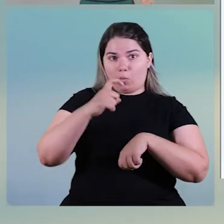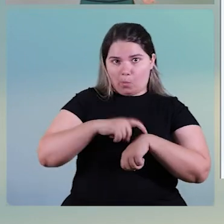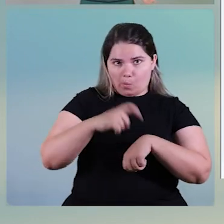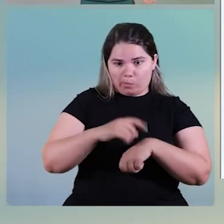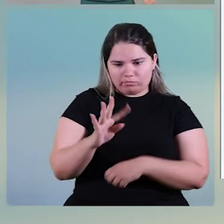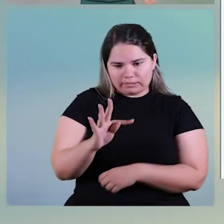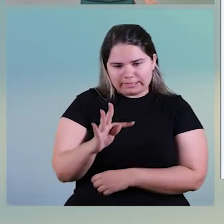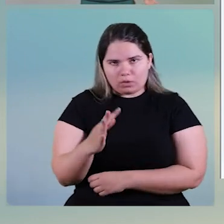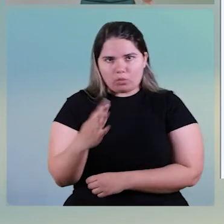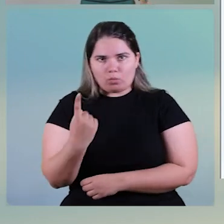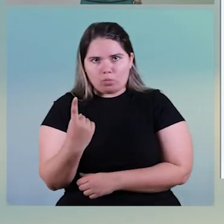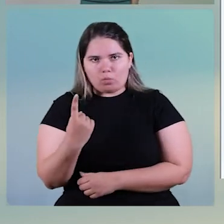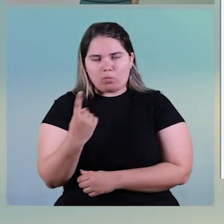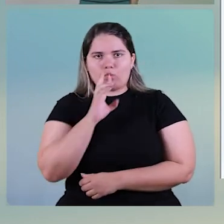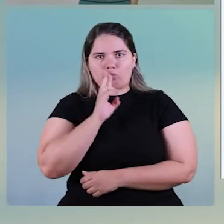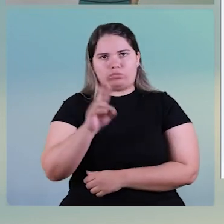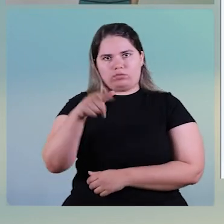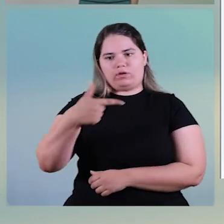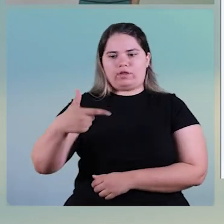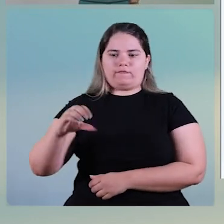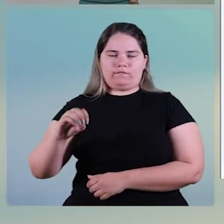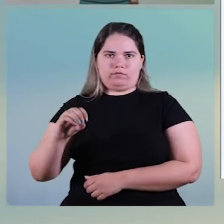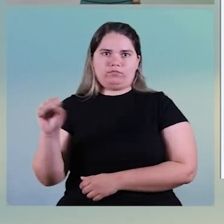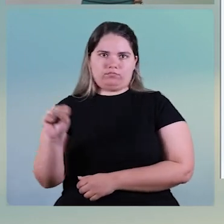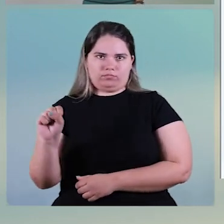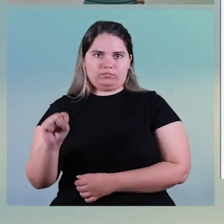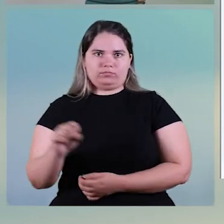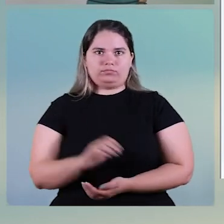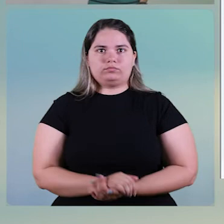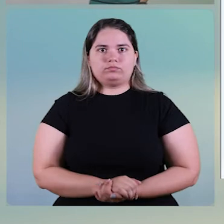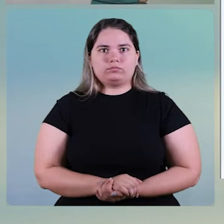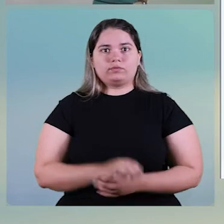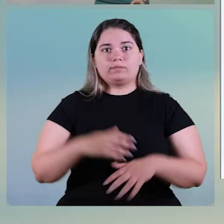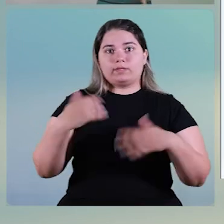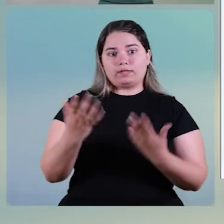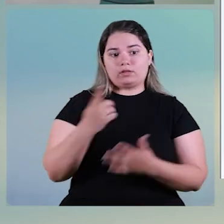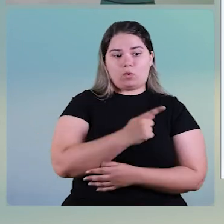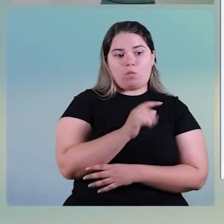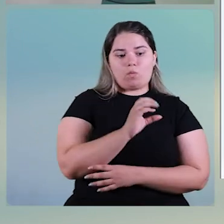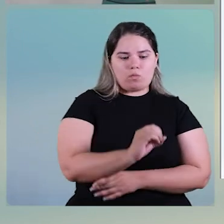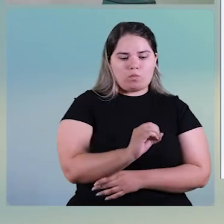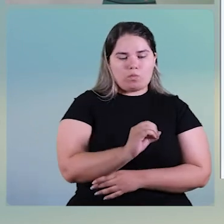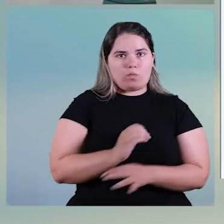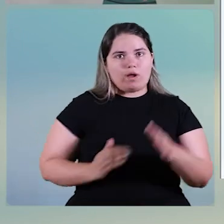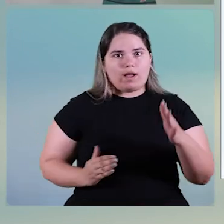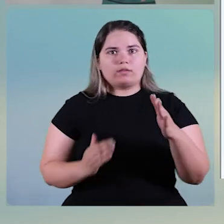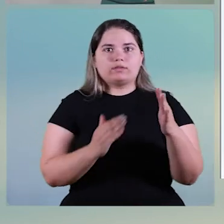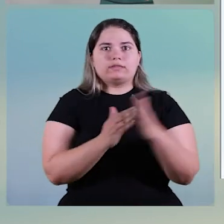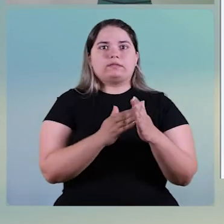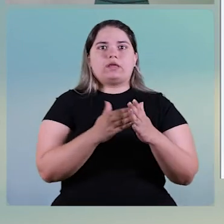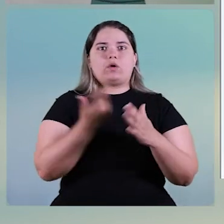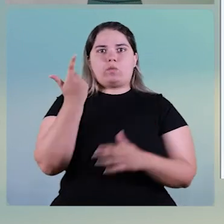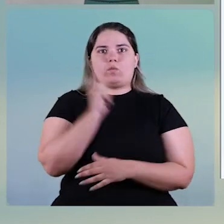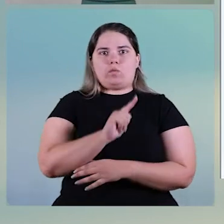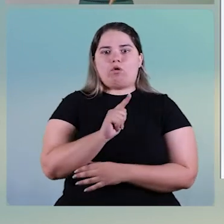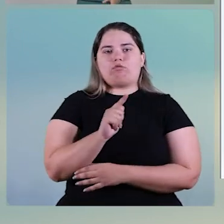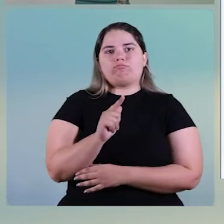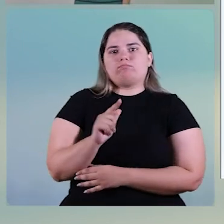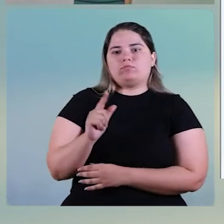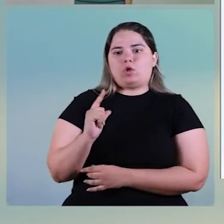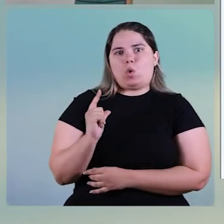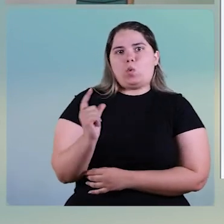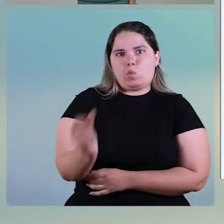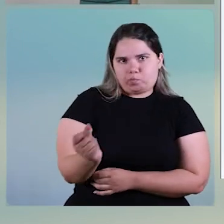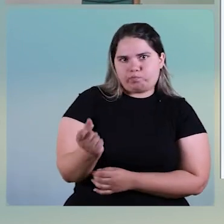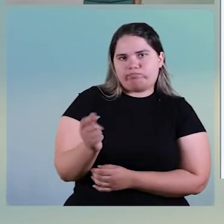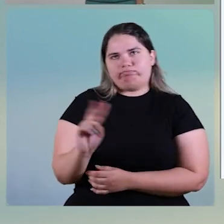Esse tempo T1 corresponde a 20 segundos, né? Muito fácil de você entender. Então, do zero até ele atingir a